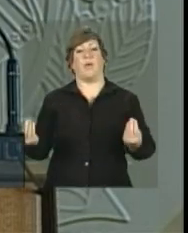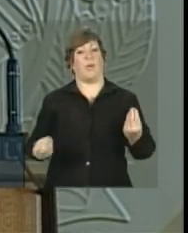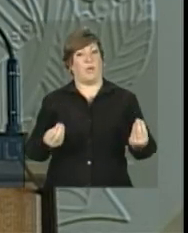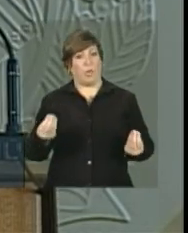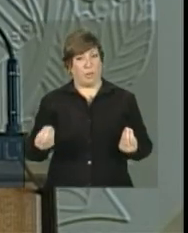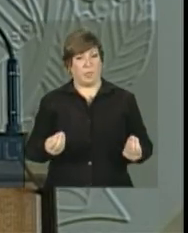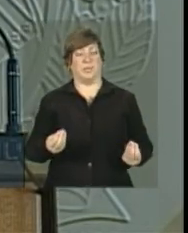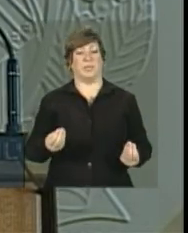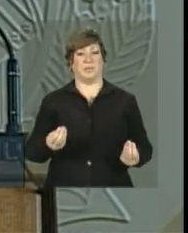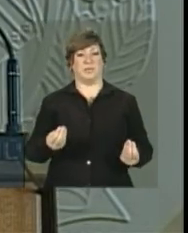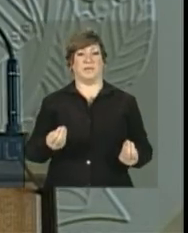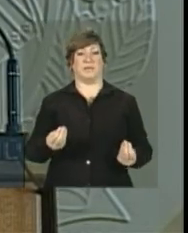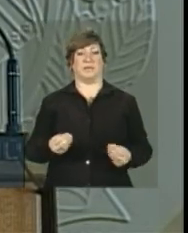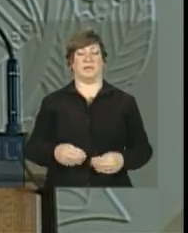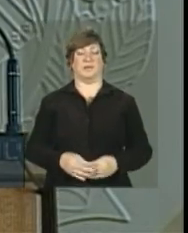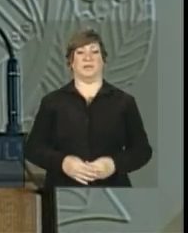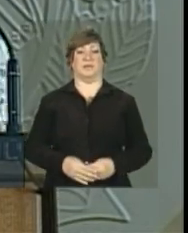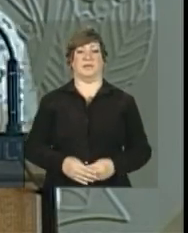a